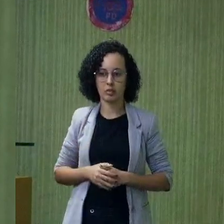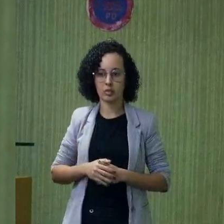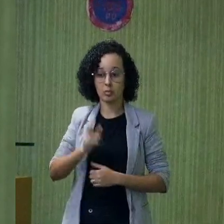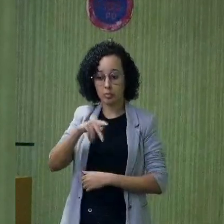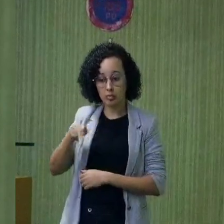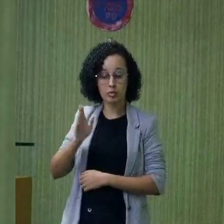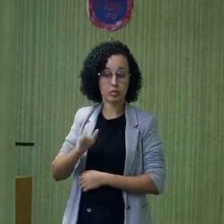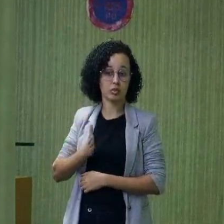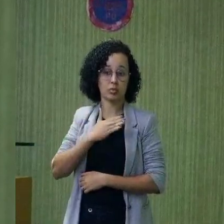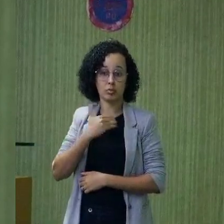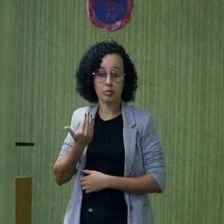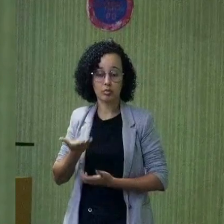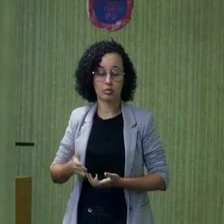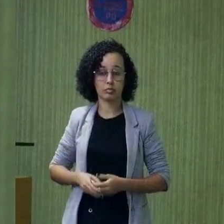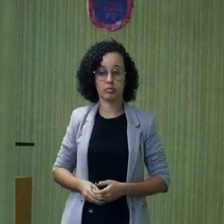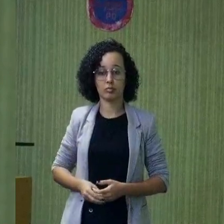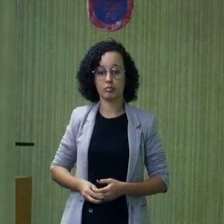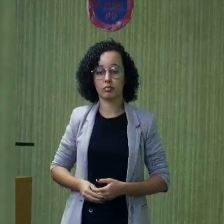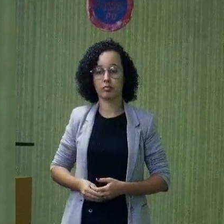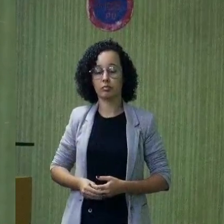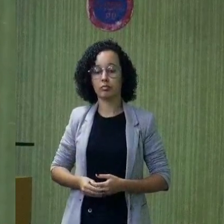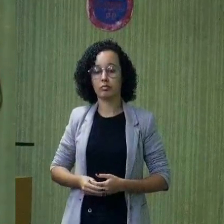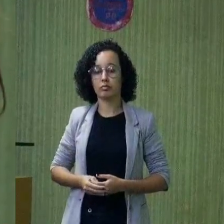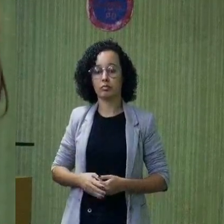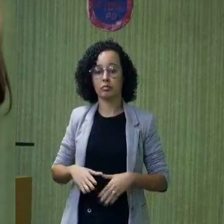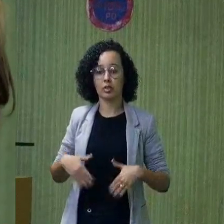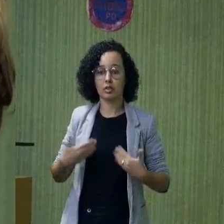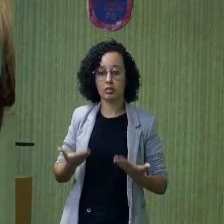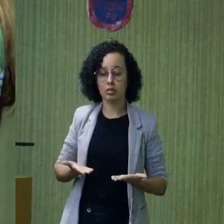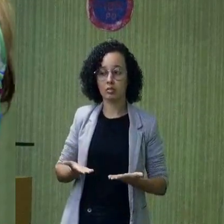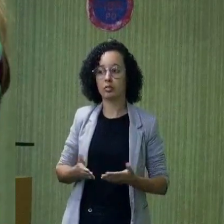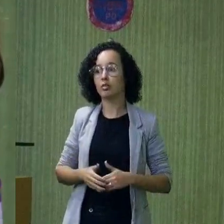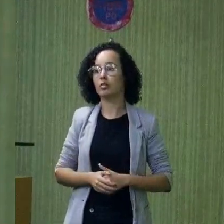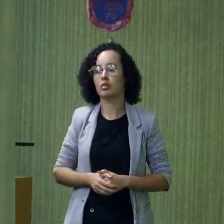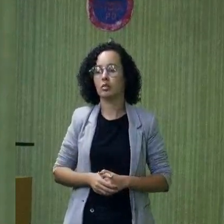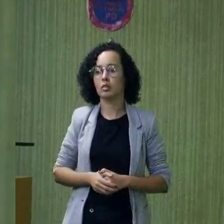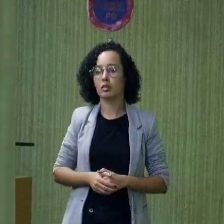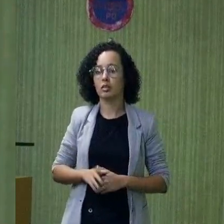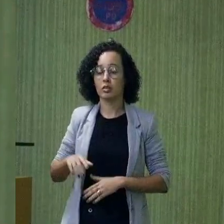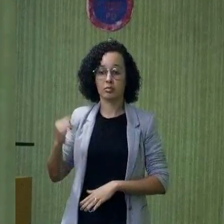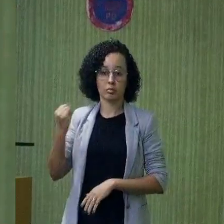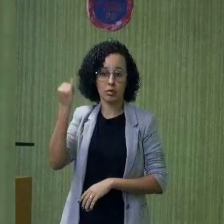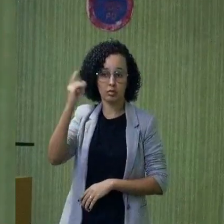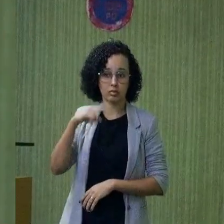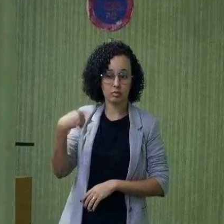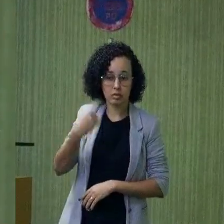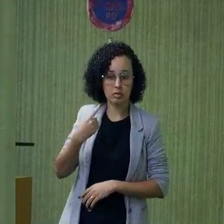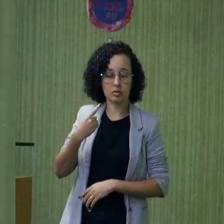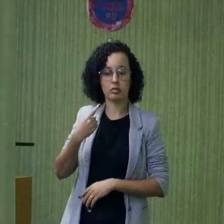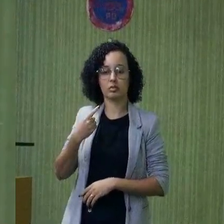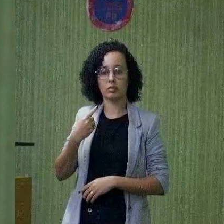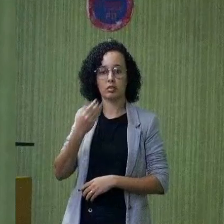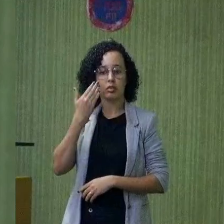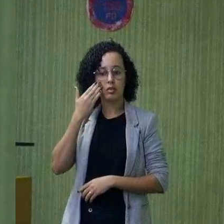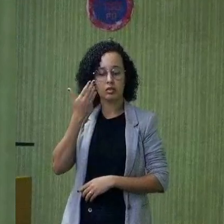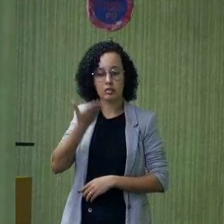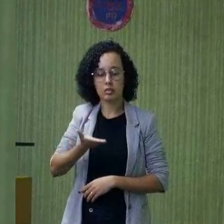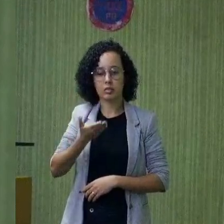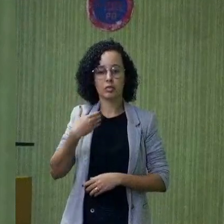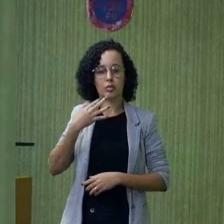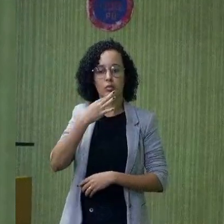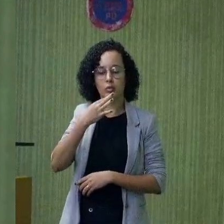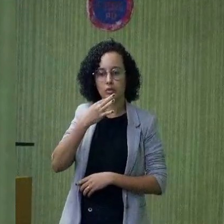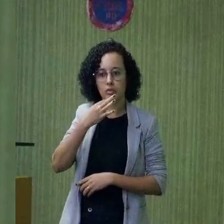morreu né inclusive E então Eh mas isso é é importante a gente passar por isso também gente conhecer toda